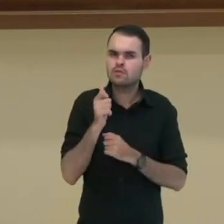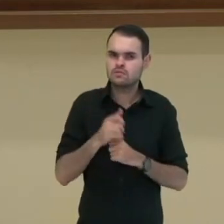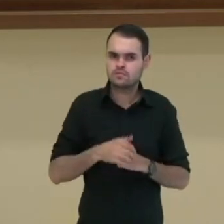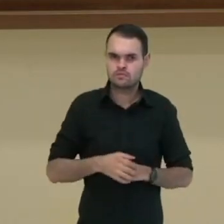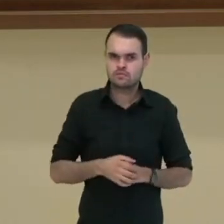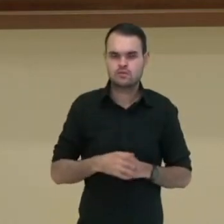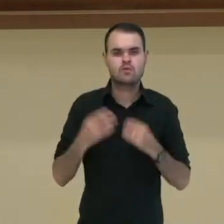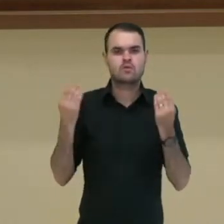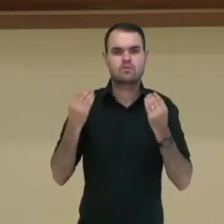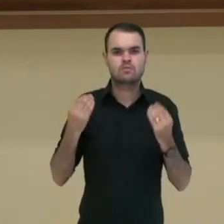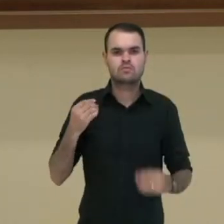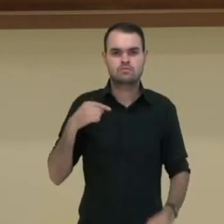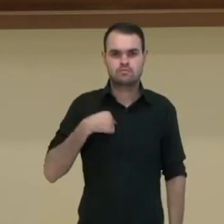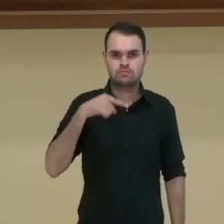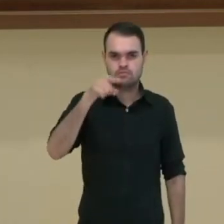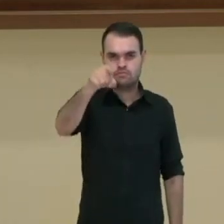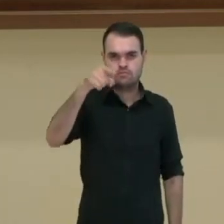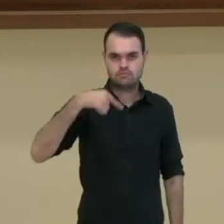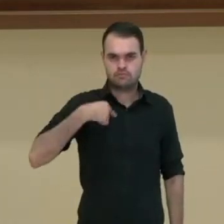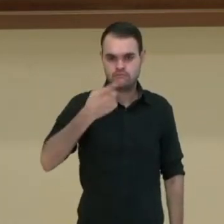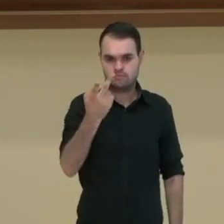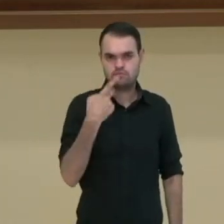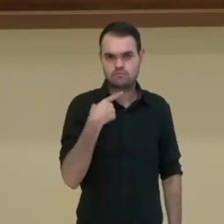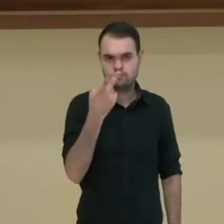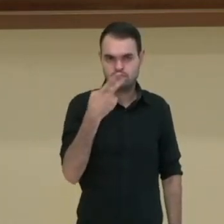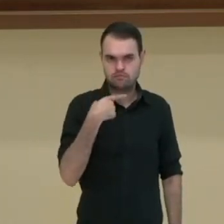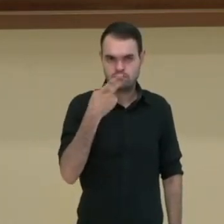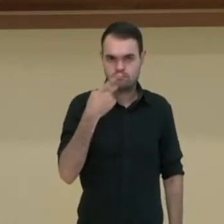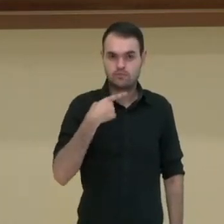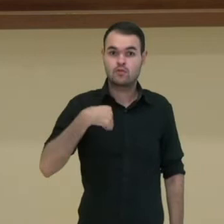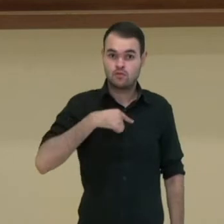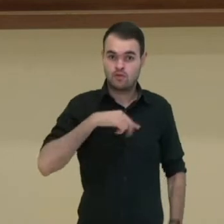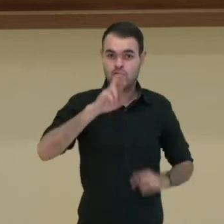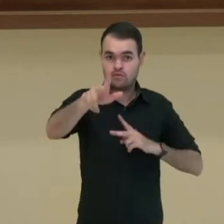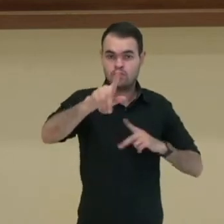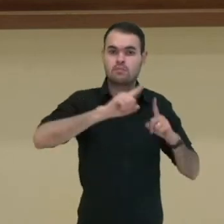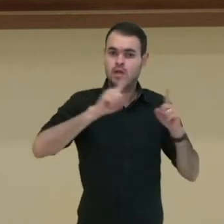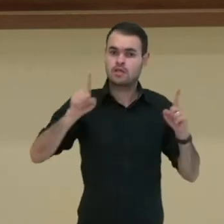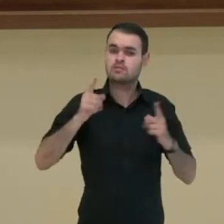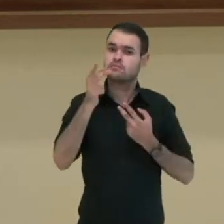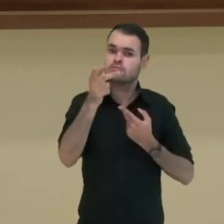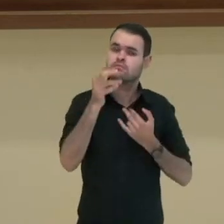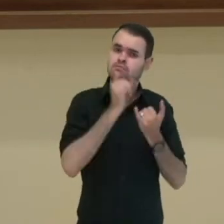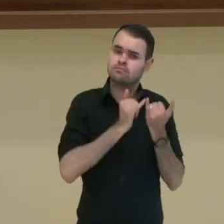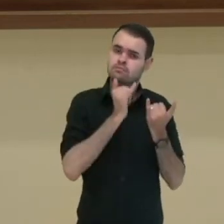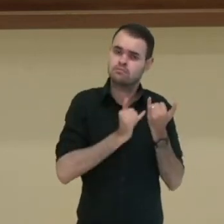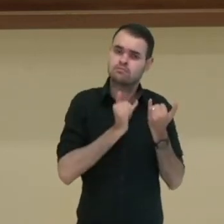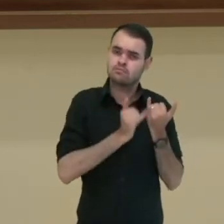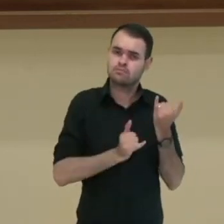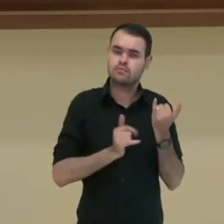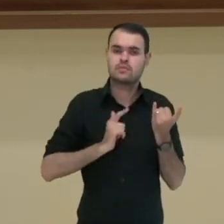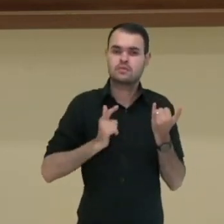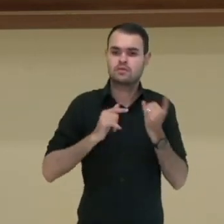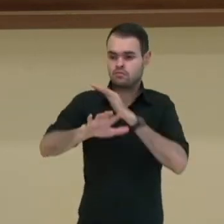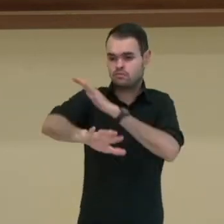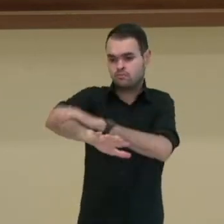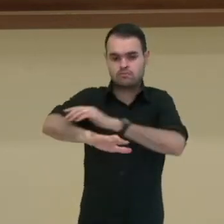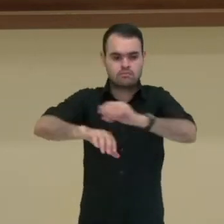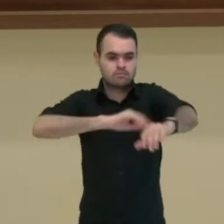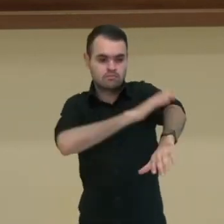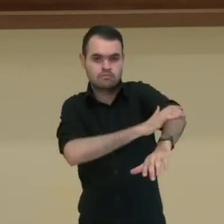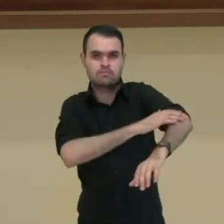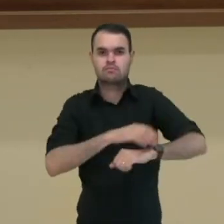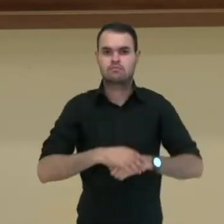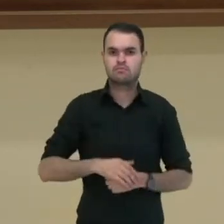Veja bem, eu e você. O que nós somos diferentes, mas nós somos semelhantes. É verdade, nós temos 2 braços,